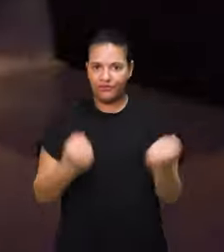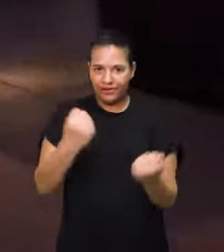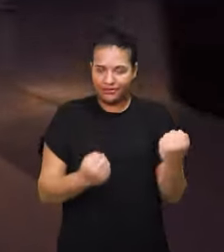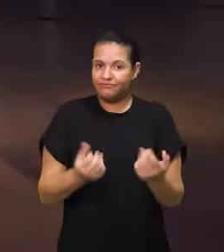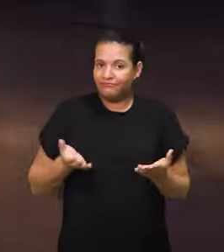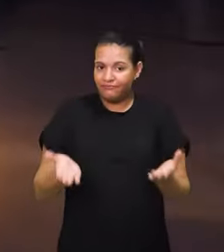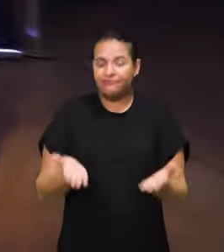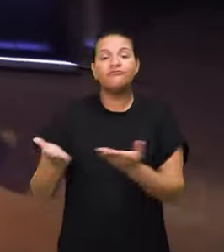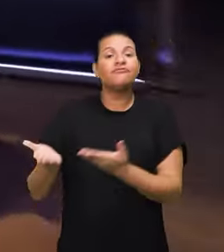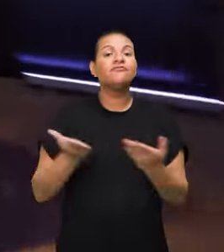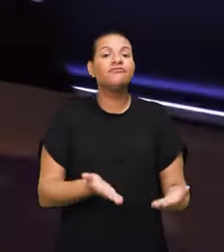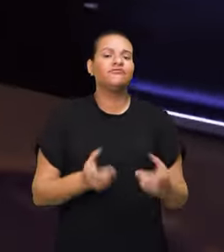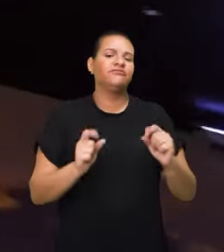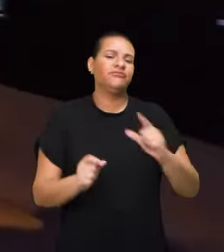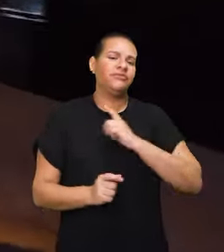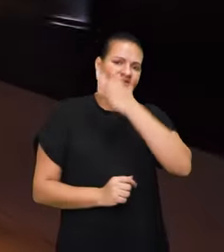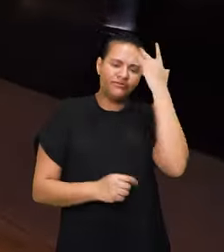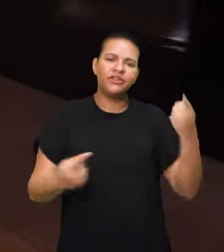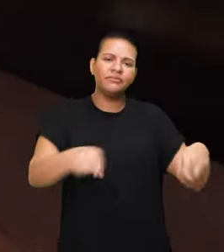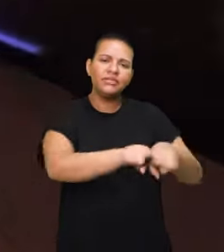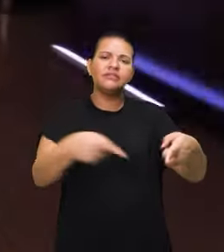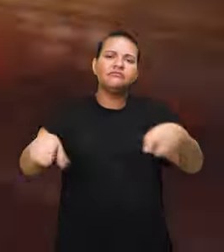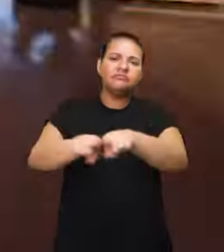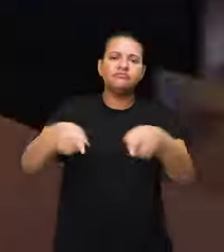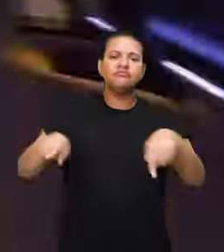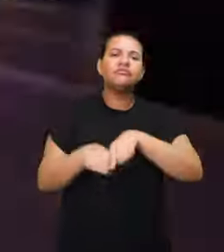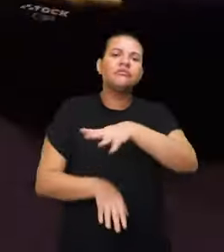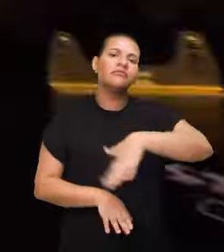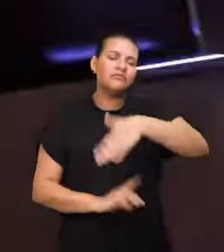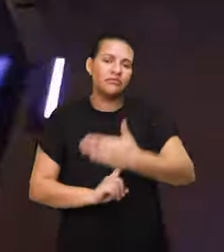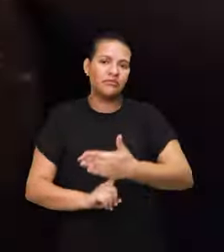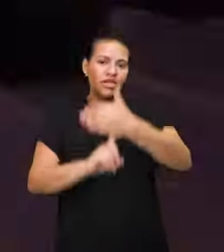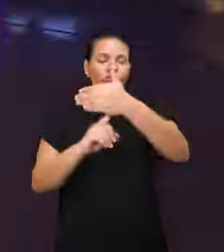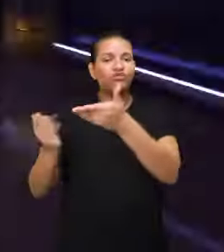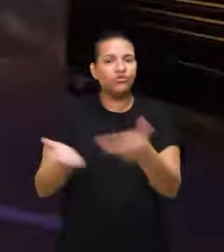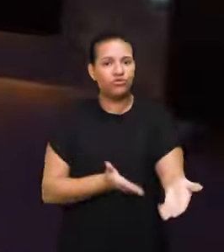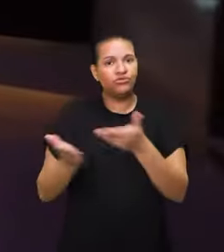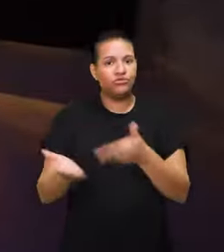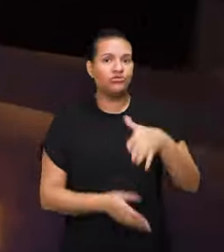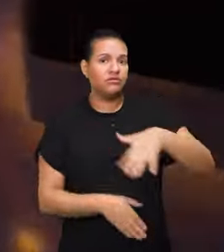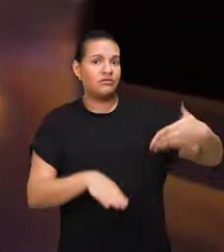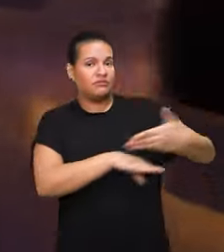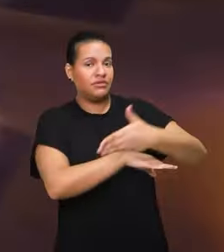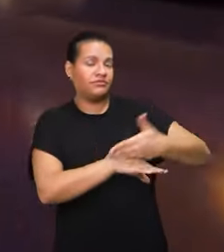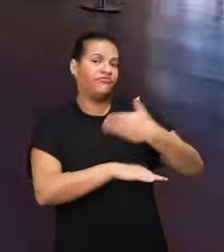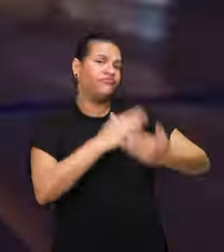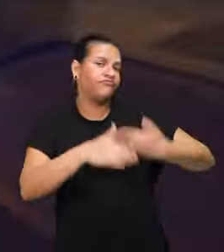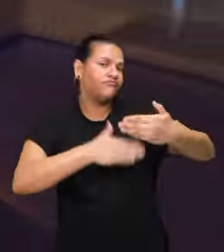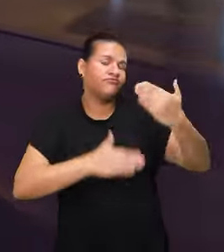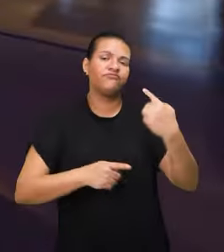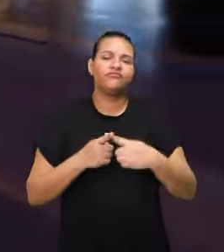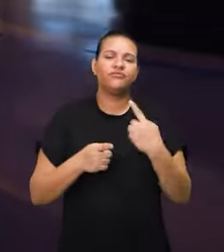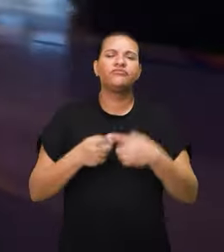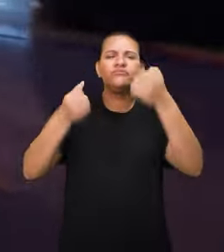do da nova geração do carro da stockar e trouxemos vários parceiros tecnológicos que participaram desse processo todo